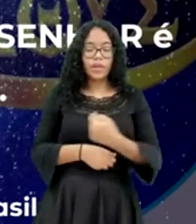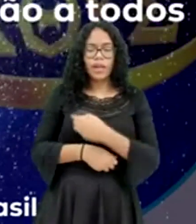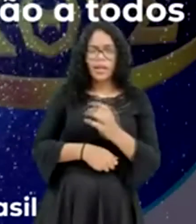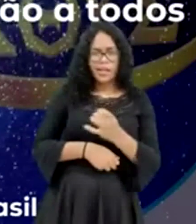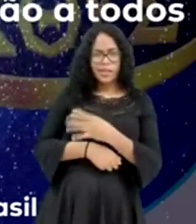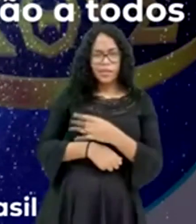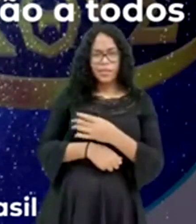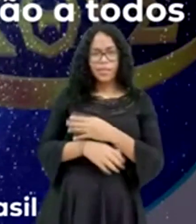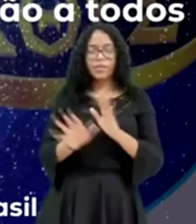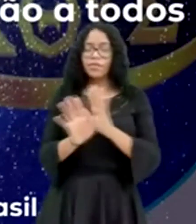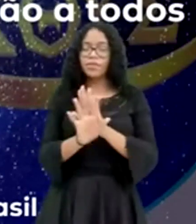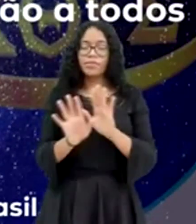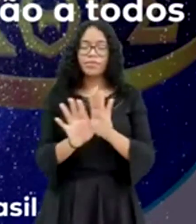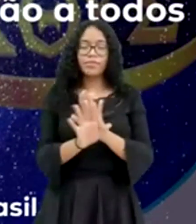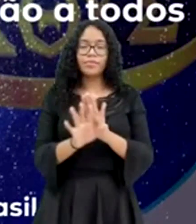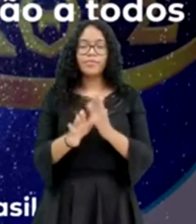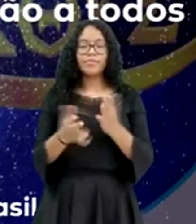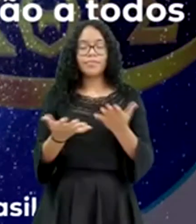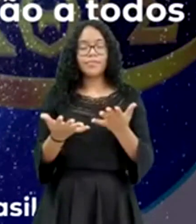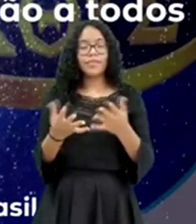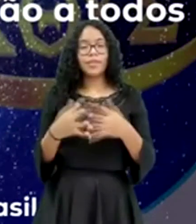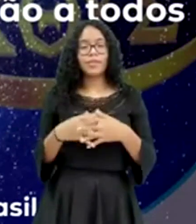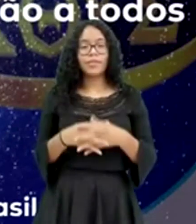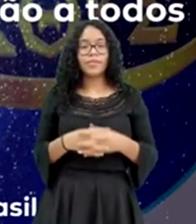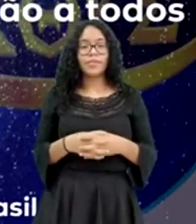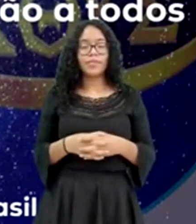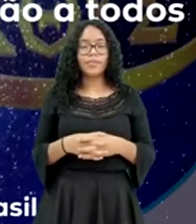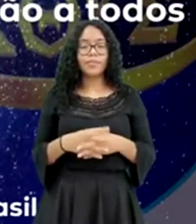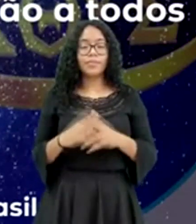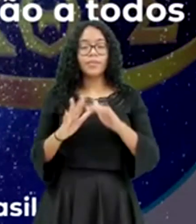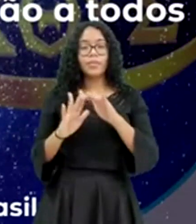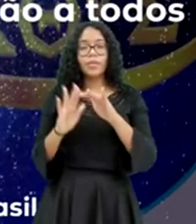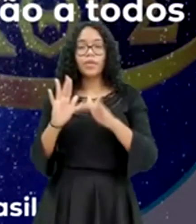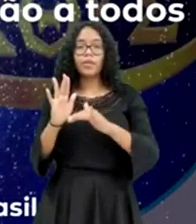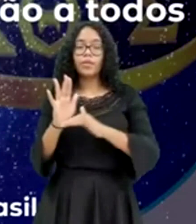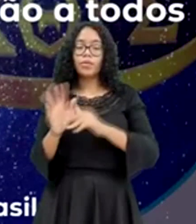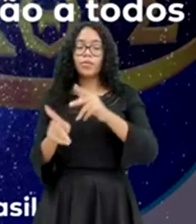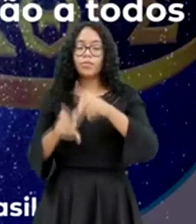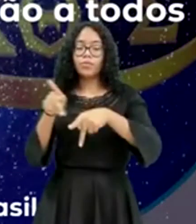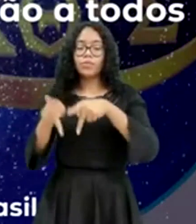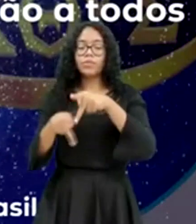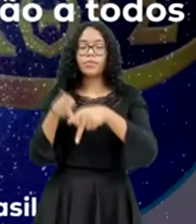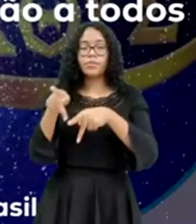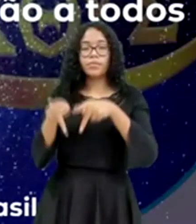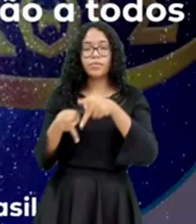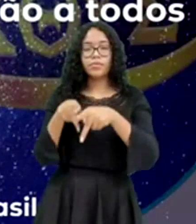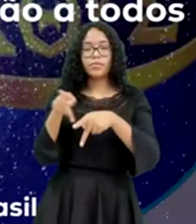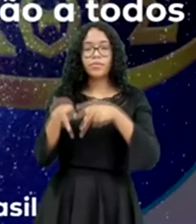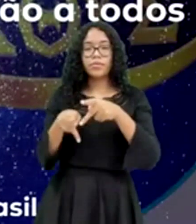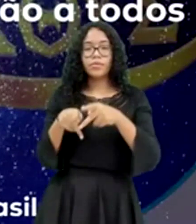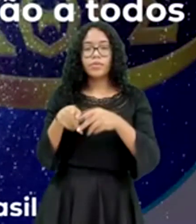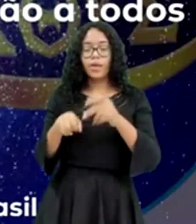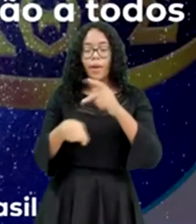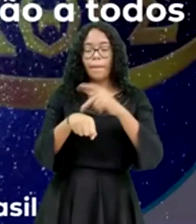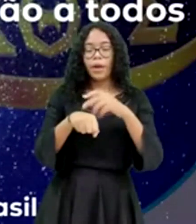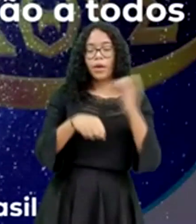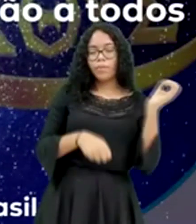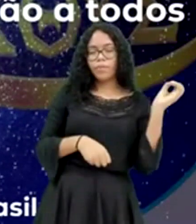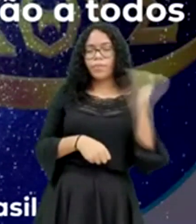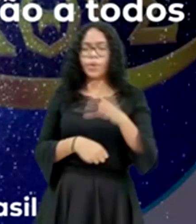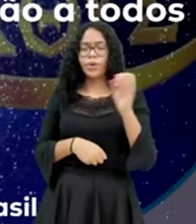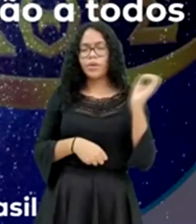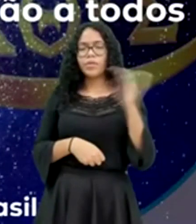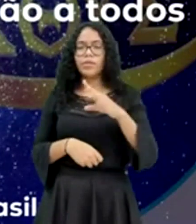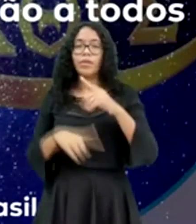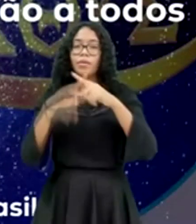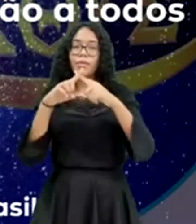temais. Apesar disso, toda a congregação disse que os apedrejassem, porém a